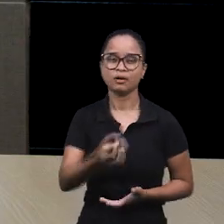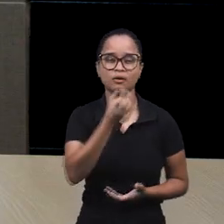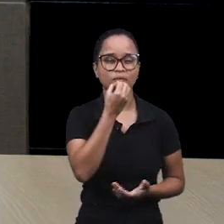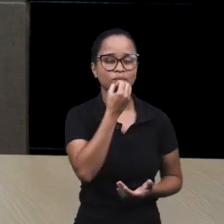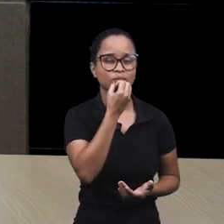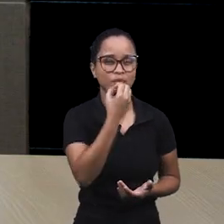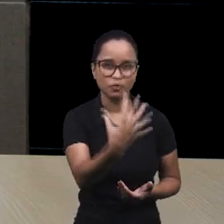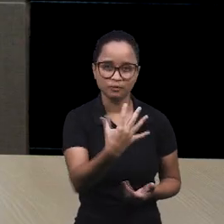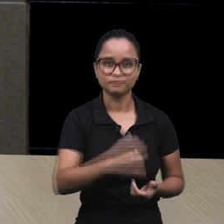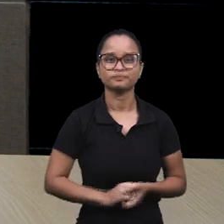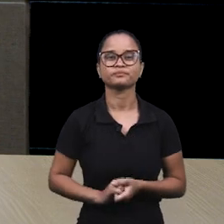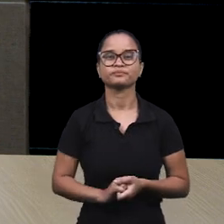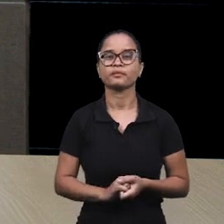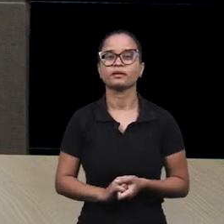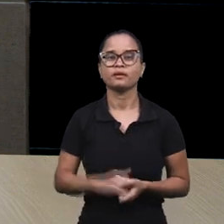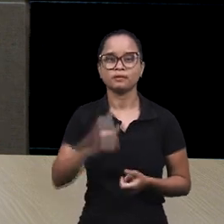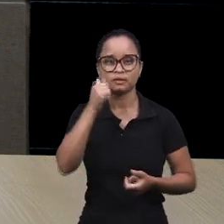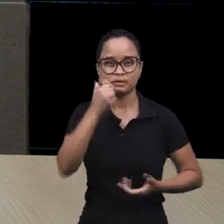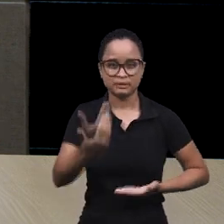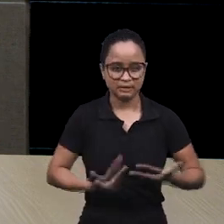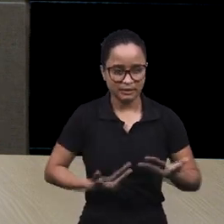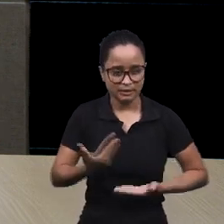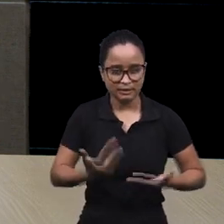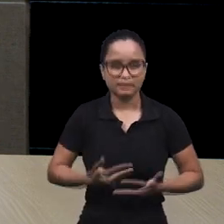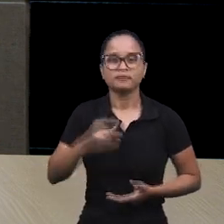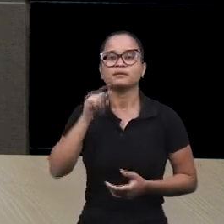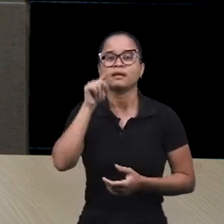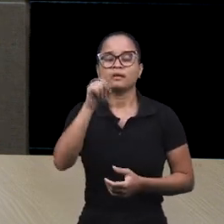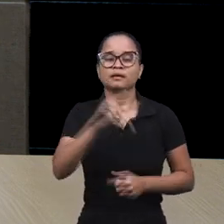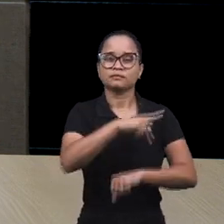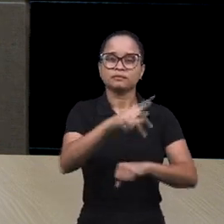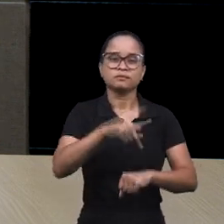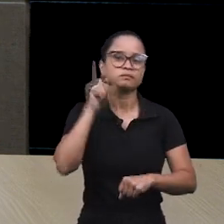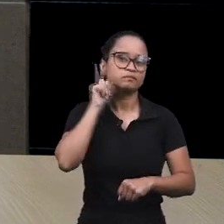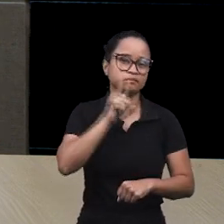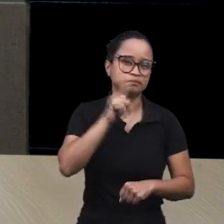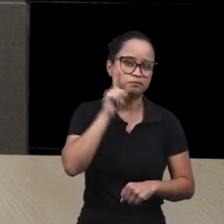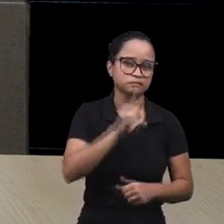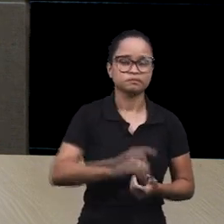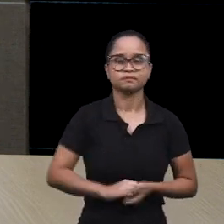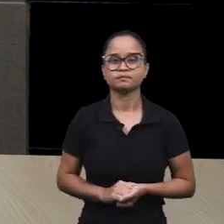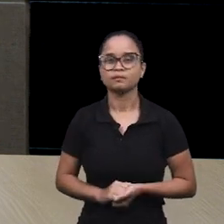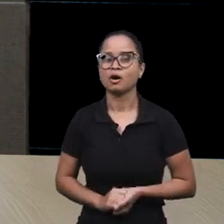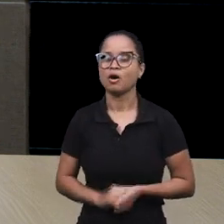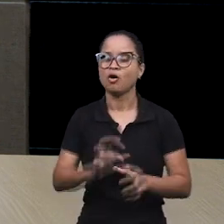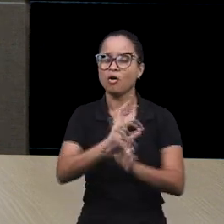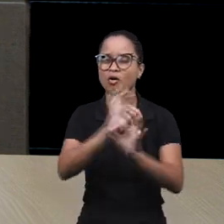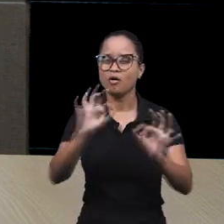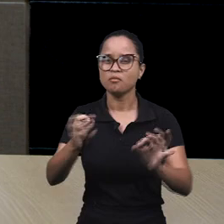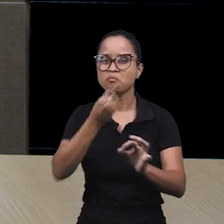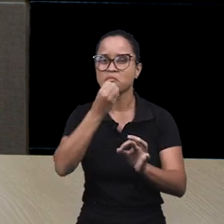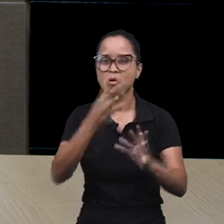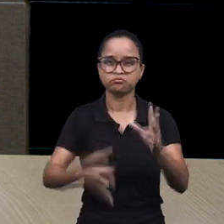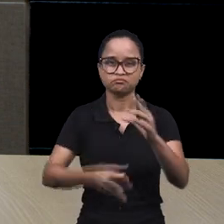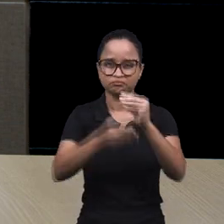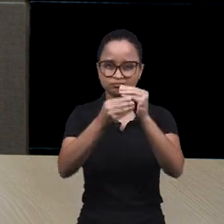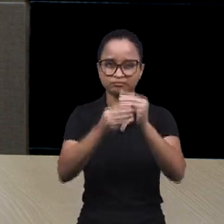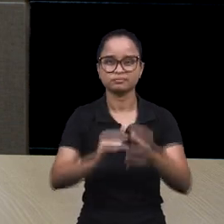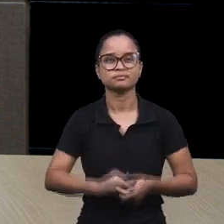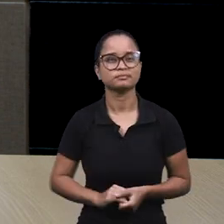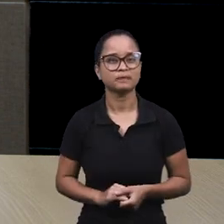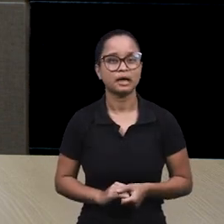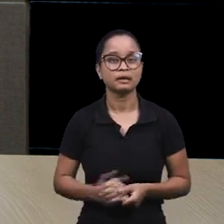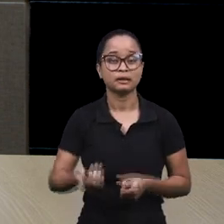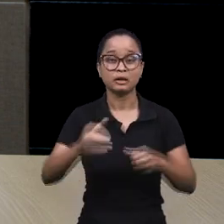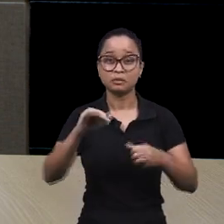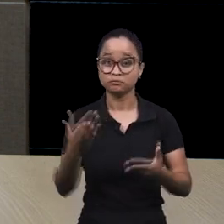bem escrito pela nossa irmã Cleuzinha, ali de Orlando, na Flórida. Excelente contribuição. Agora vamos à